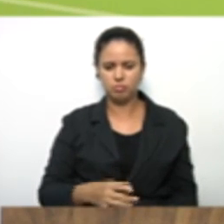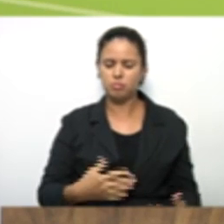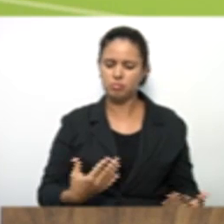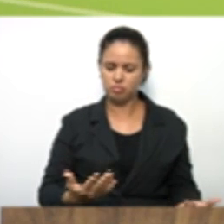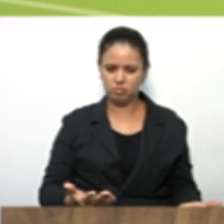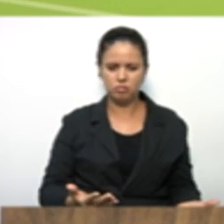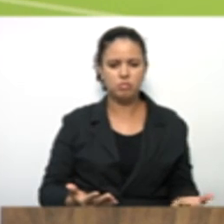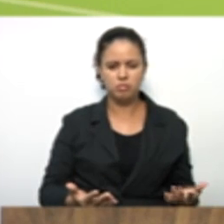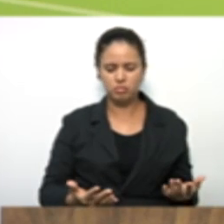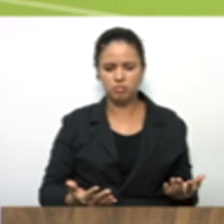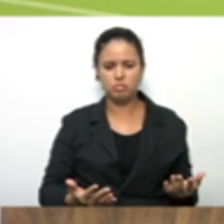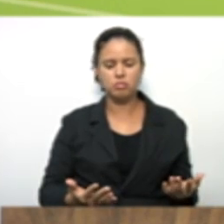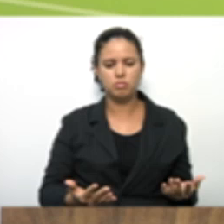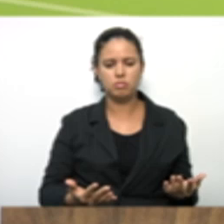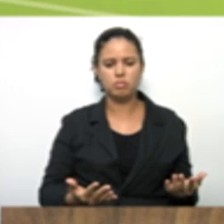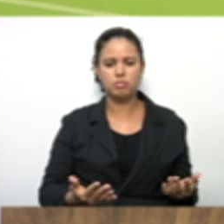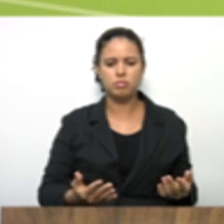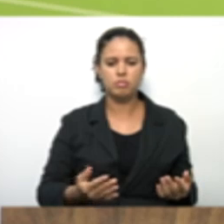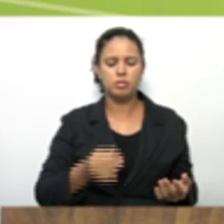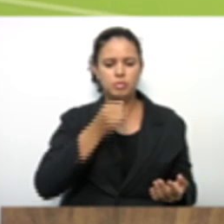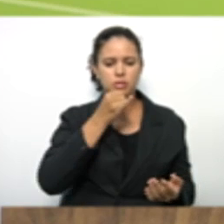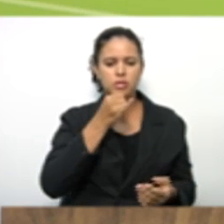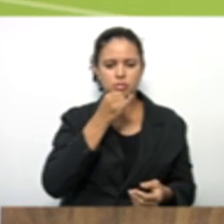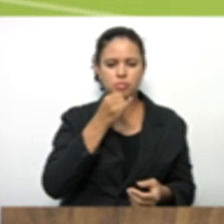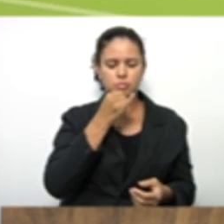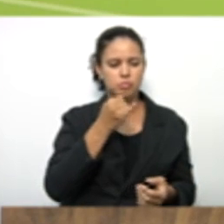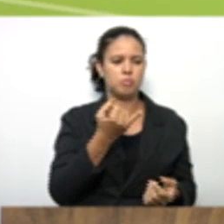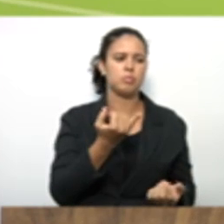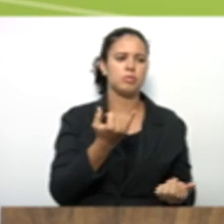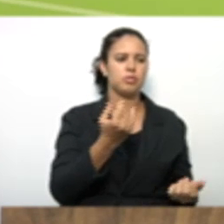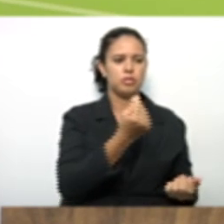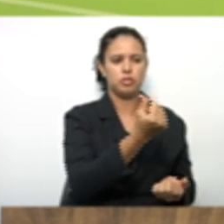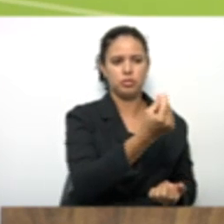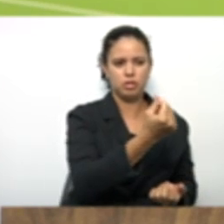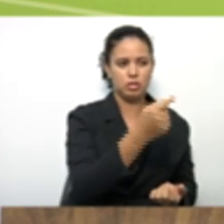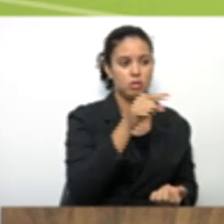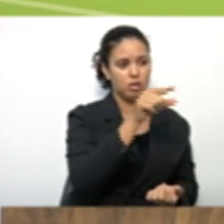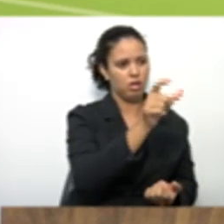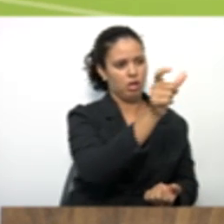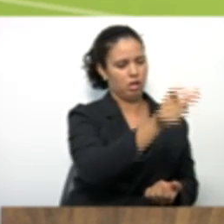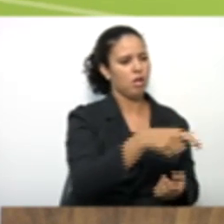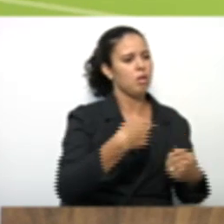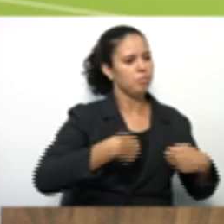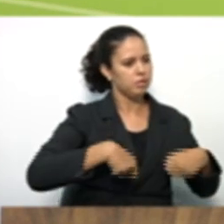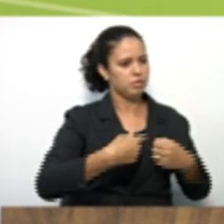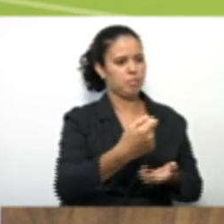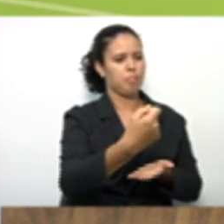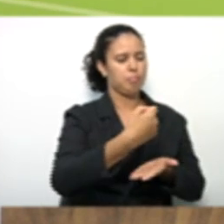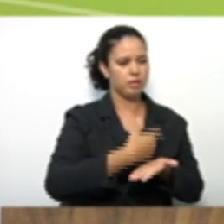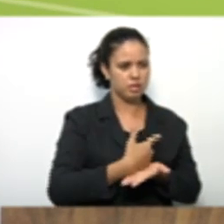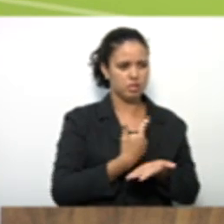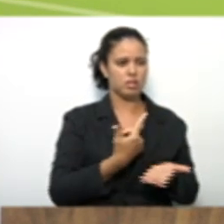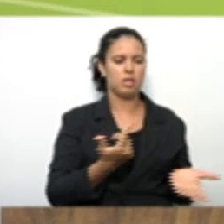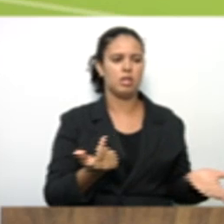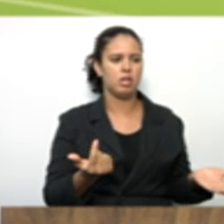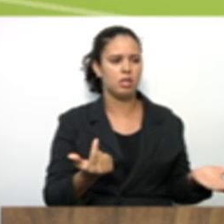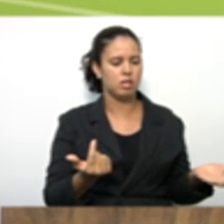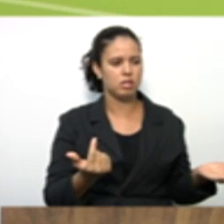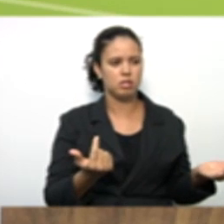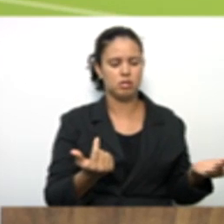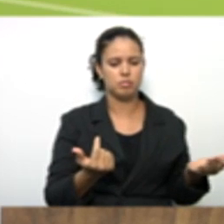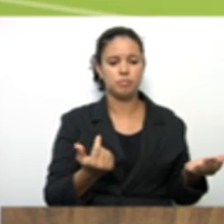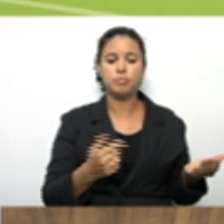computador que você tenha. Direito. Aquele dinheiro que alguém está te devendo, o dinheiro que seu irmão está te devendo. E